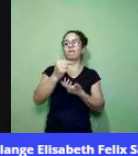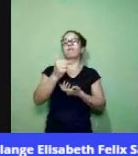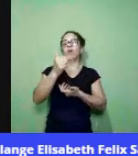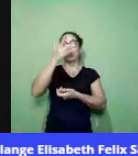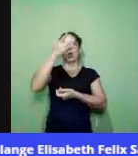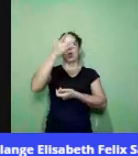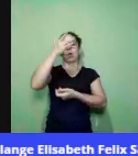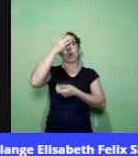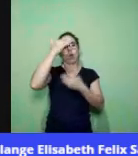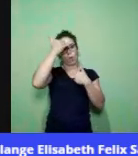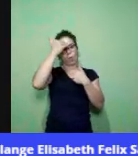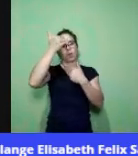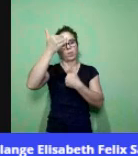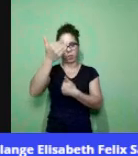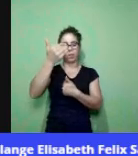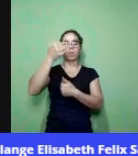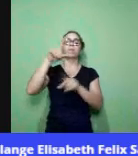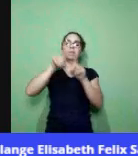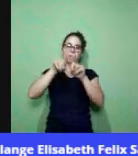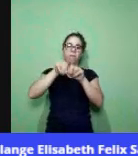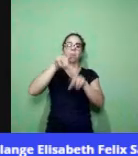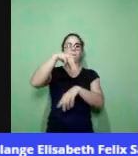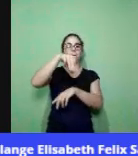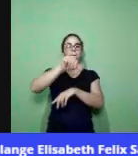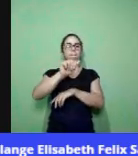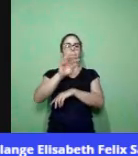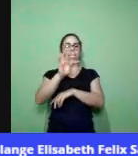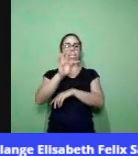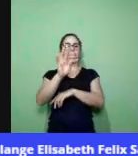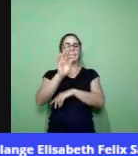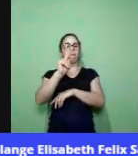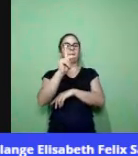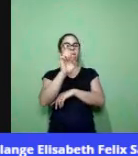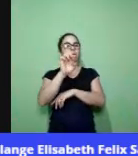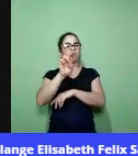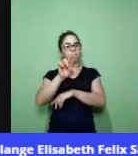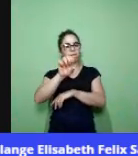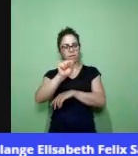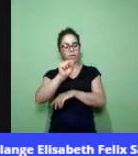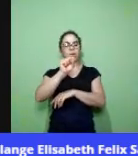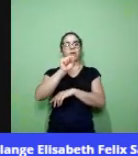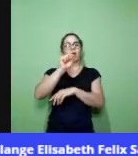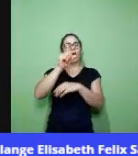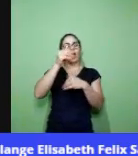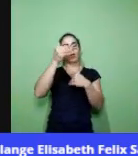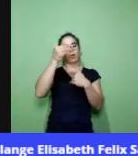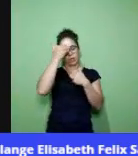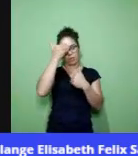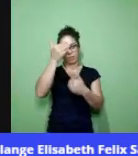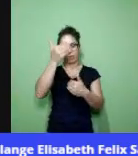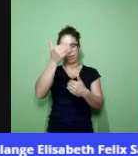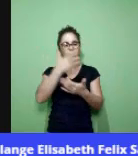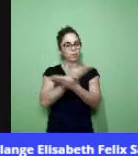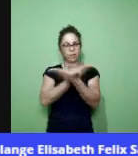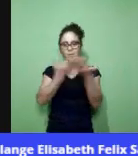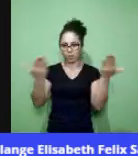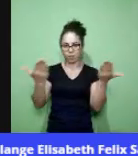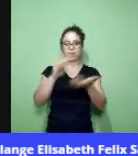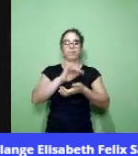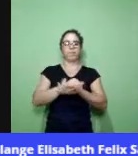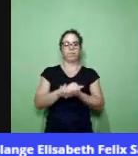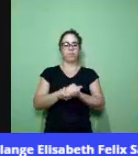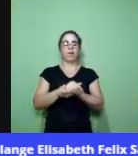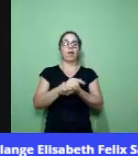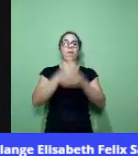Matheus, que também colaborou nessa gravação. Muito obrigada a todos. Vamos lá falar sobre os recursos